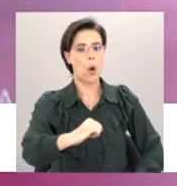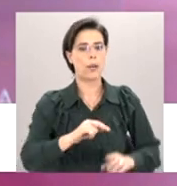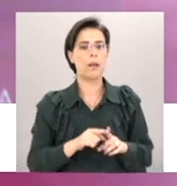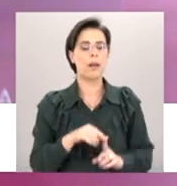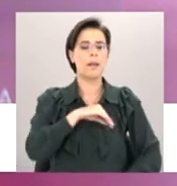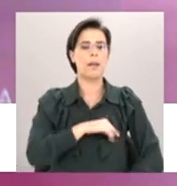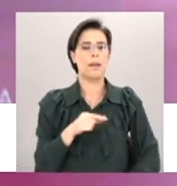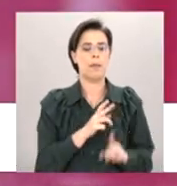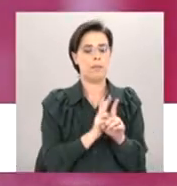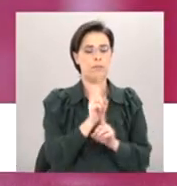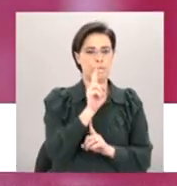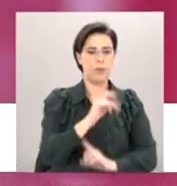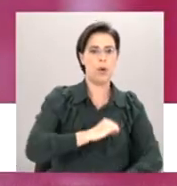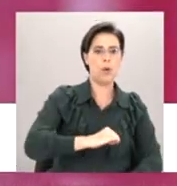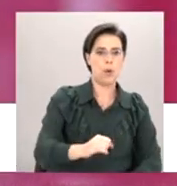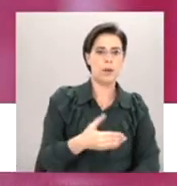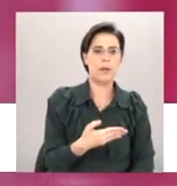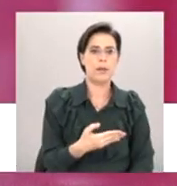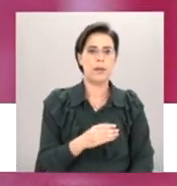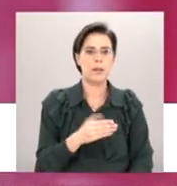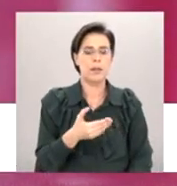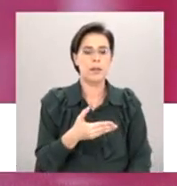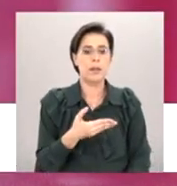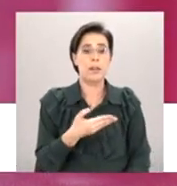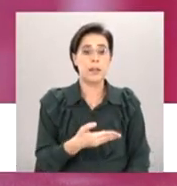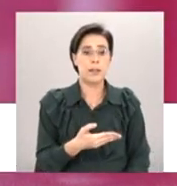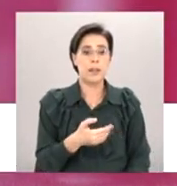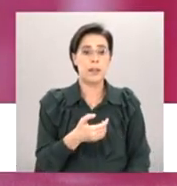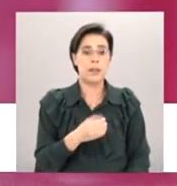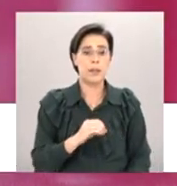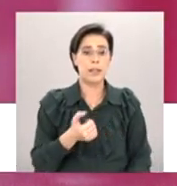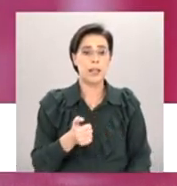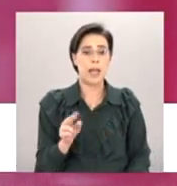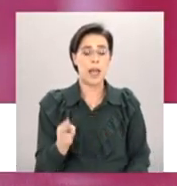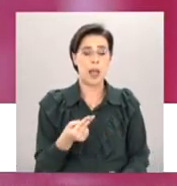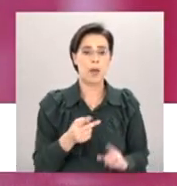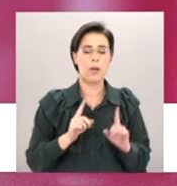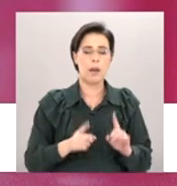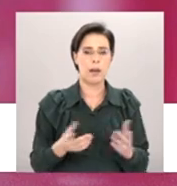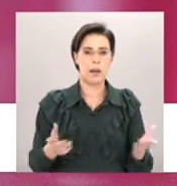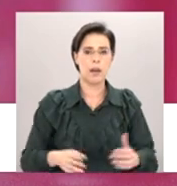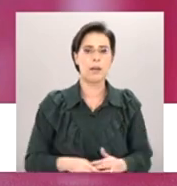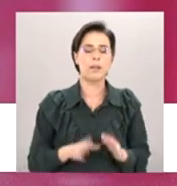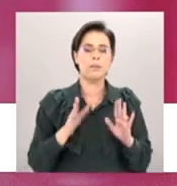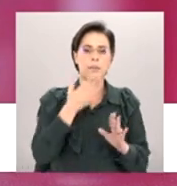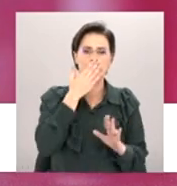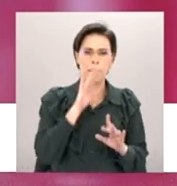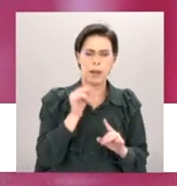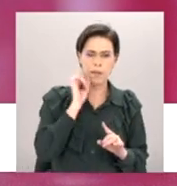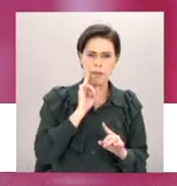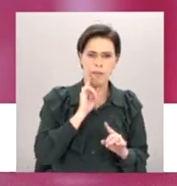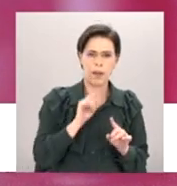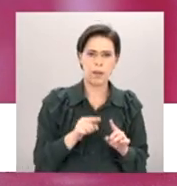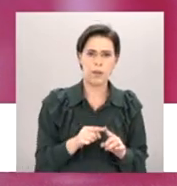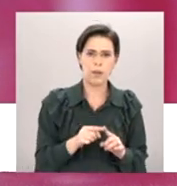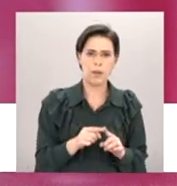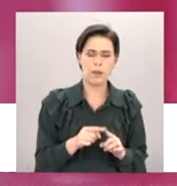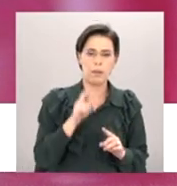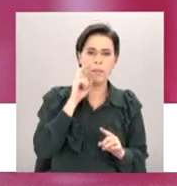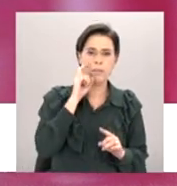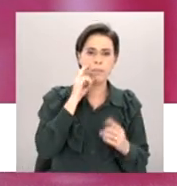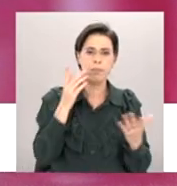subida do salário mínimo 750 705 euros assim é que já vos parece um valor que